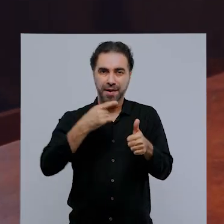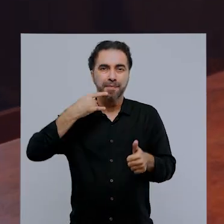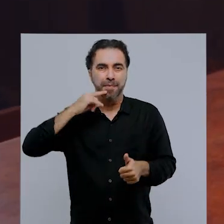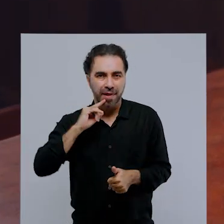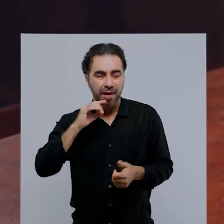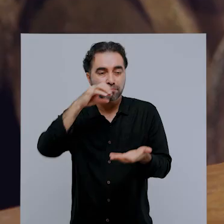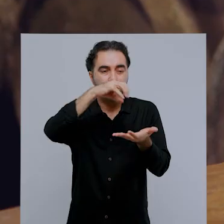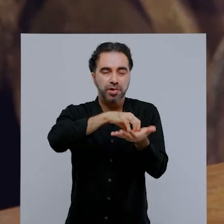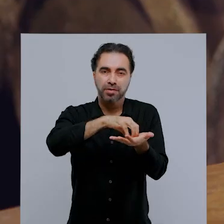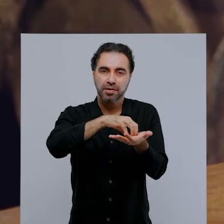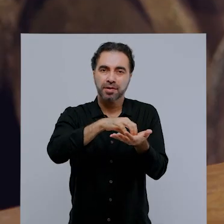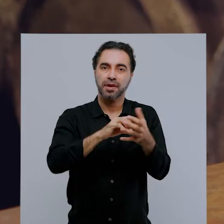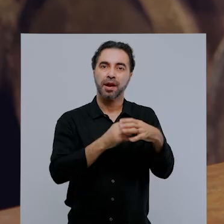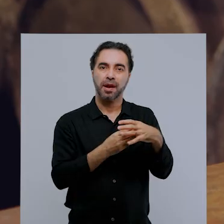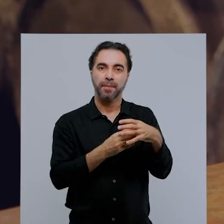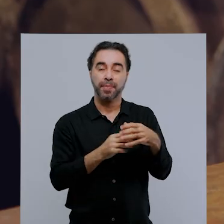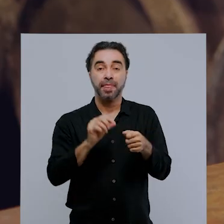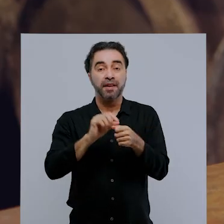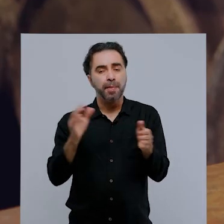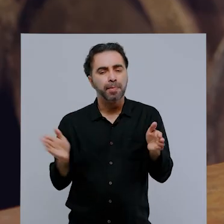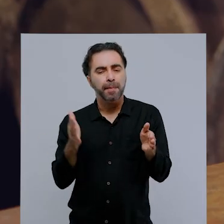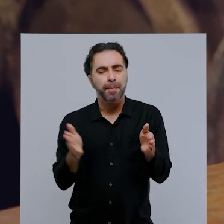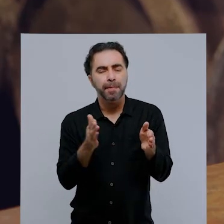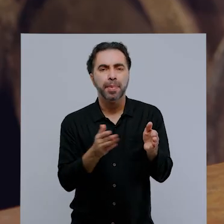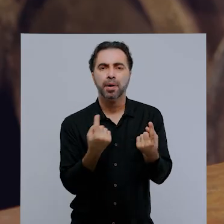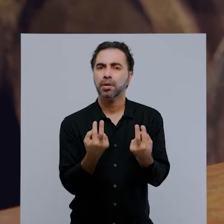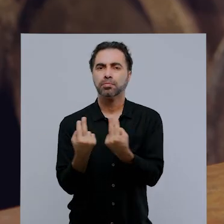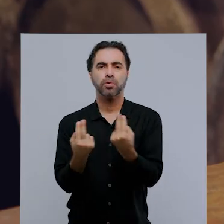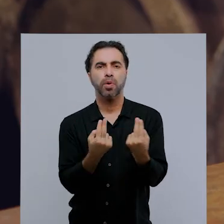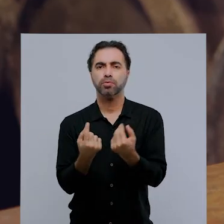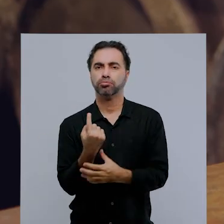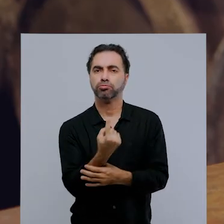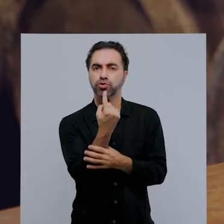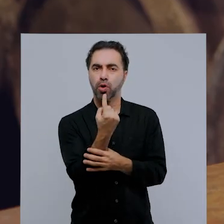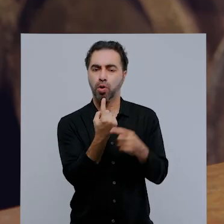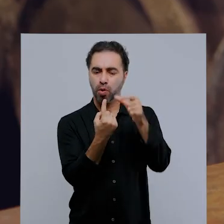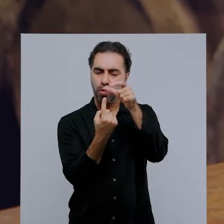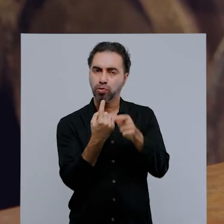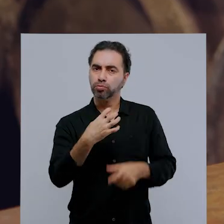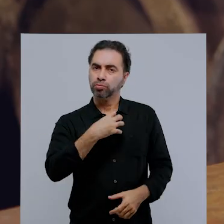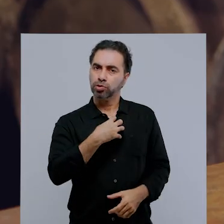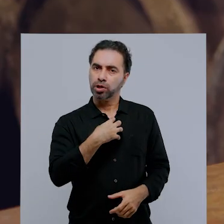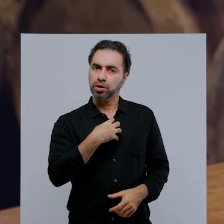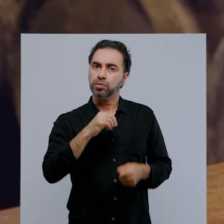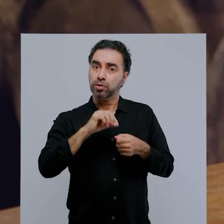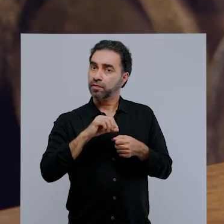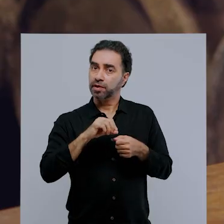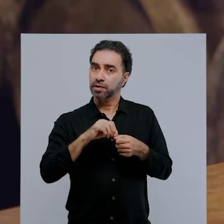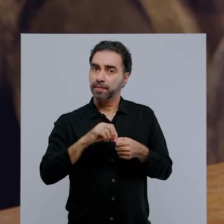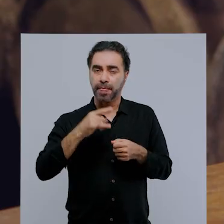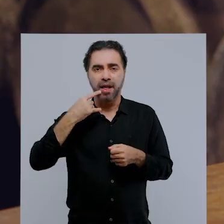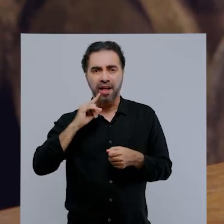Engenho Central. A produção da cachaça ela é feita de uma forma só. A gente produz de uma única forma, a cachaça tem todo